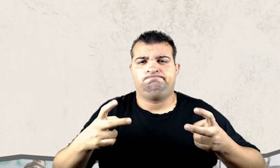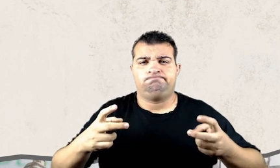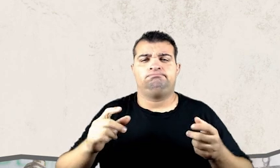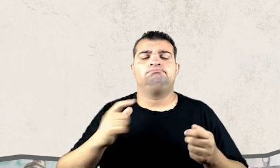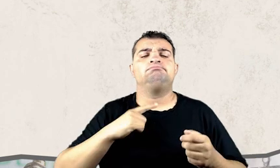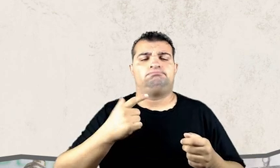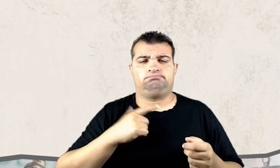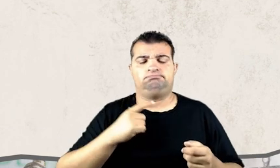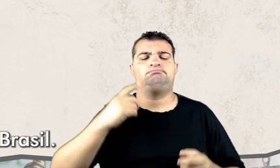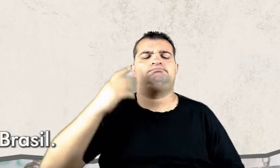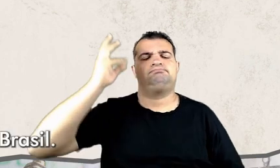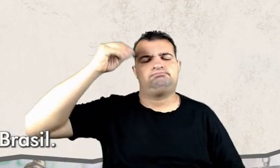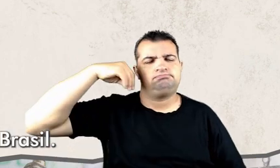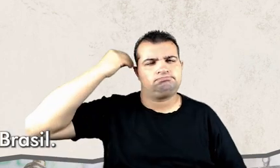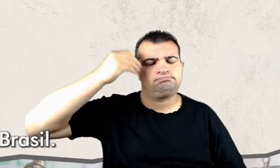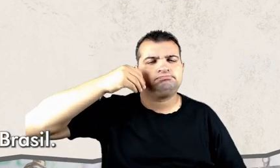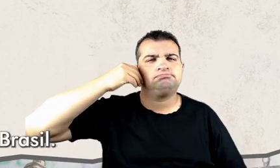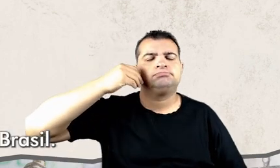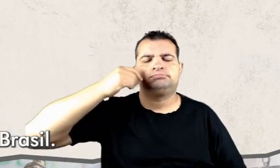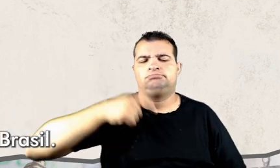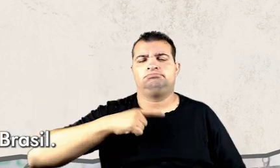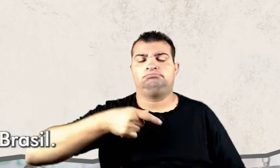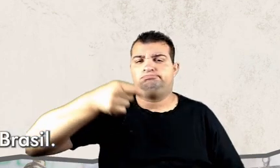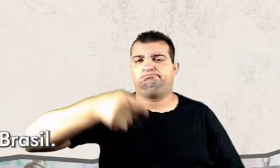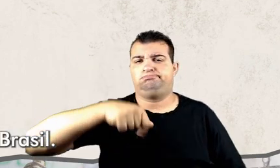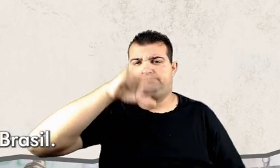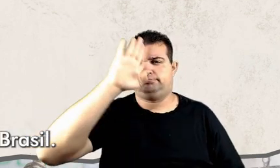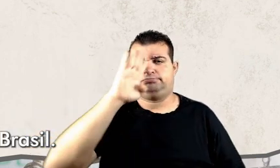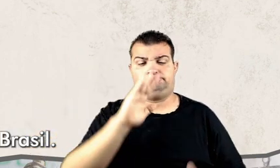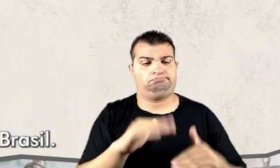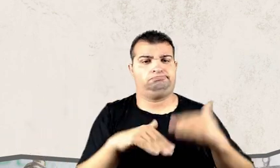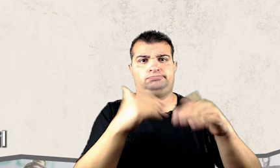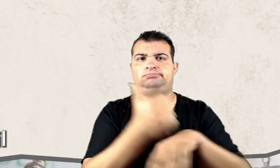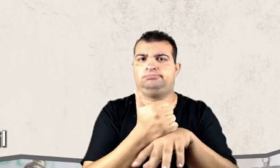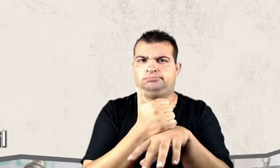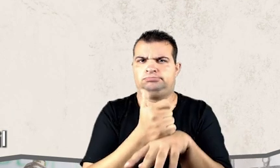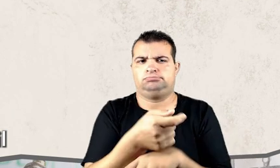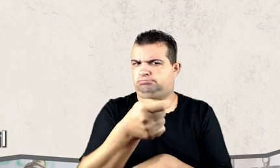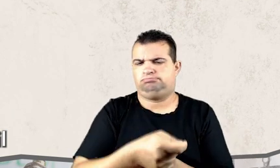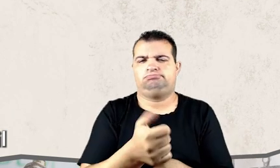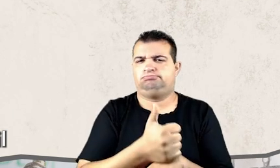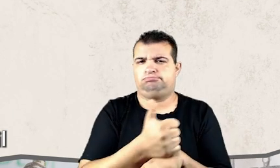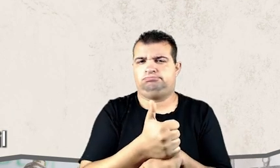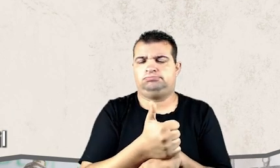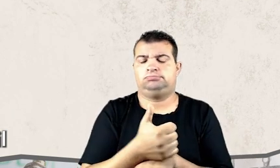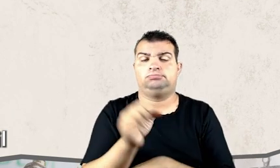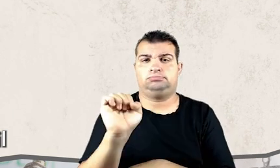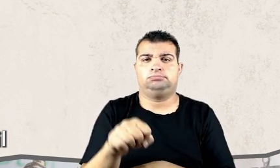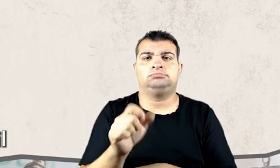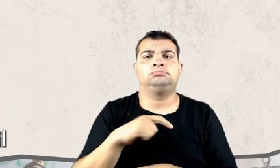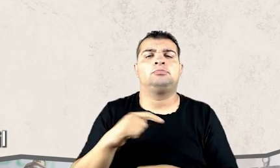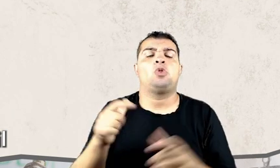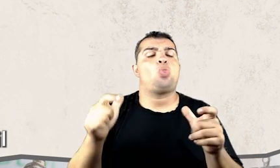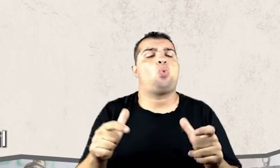nós consideramos que a psicologia se consolida no Brasil. Consolidação esta que